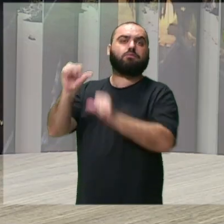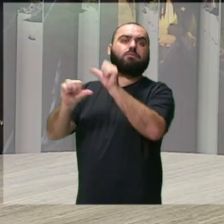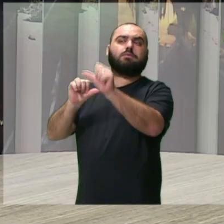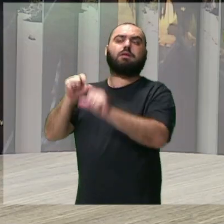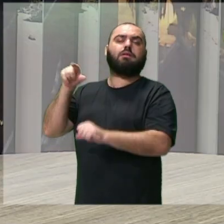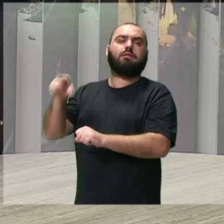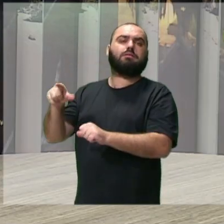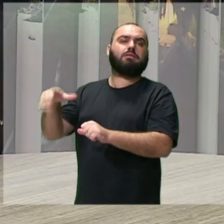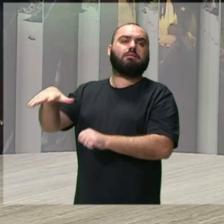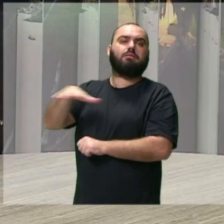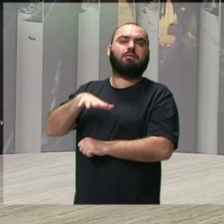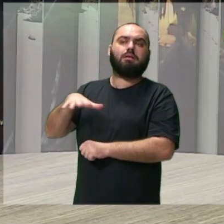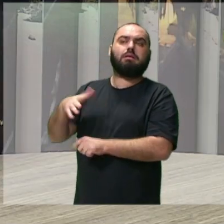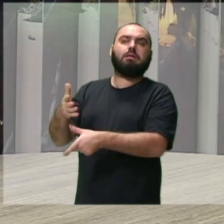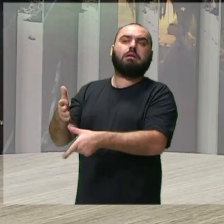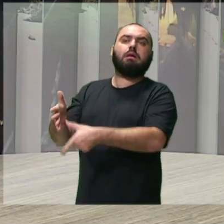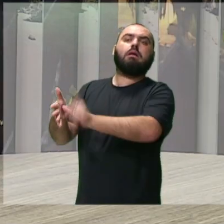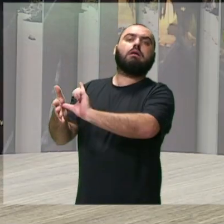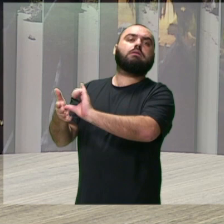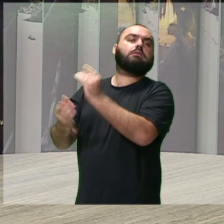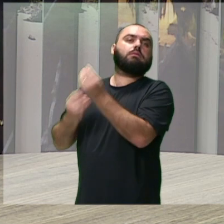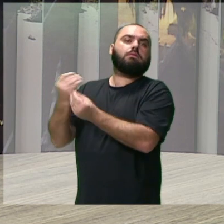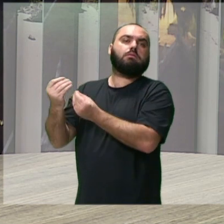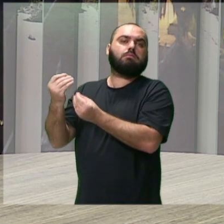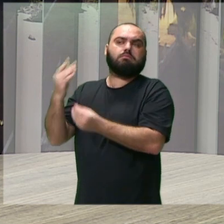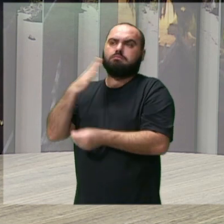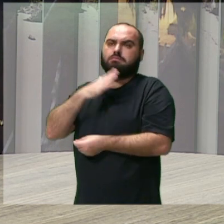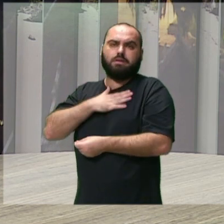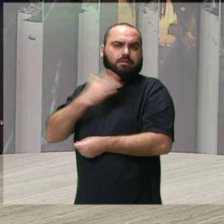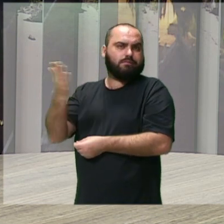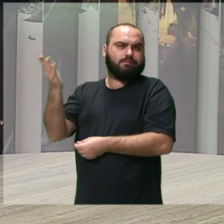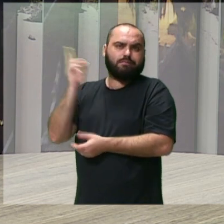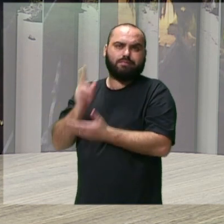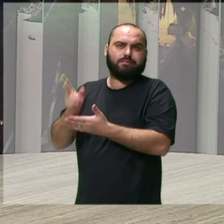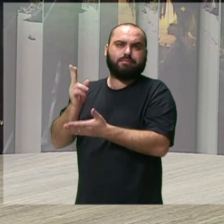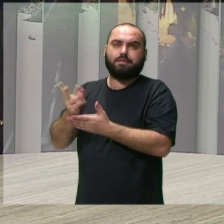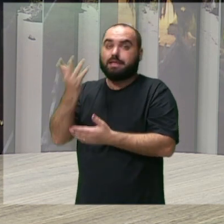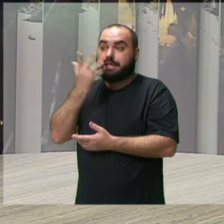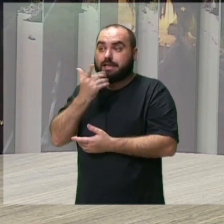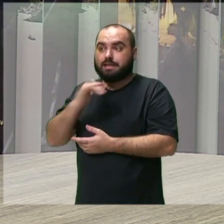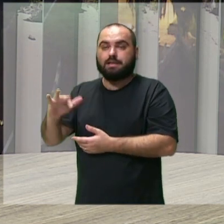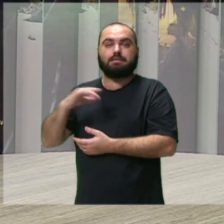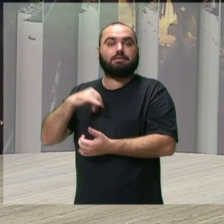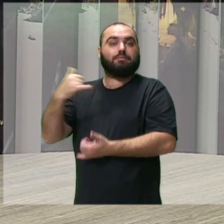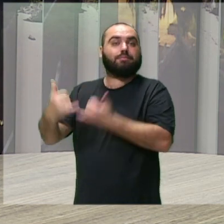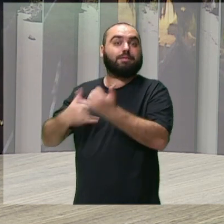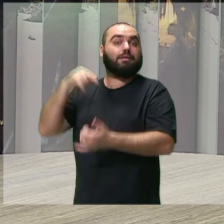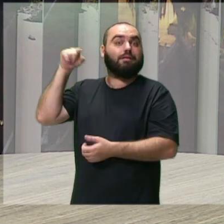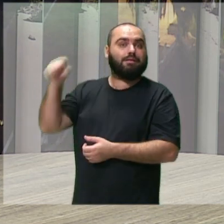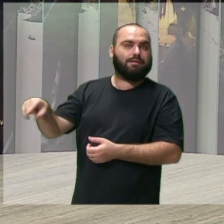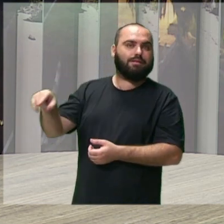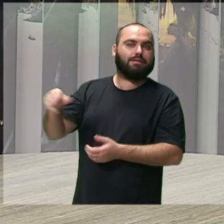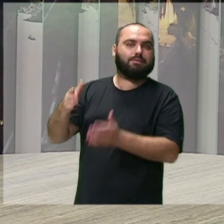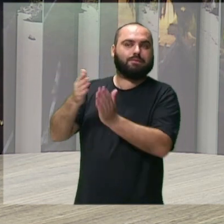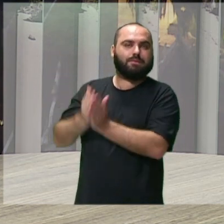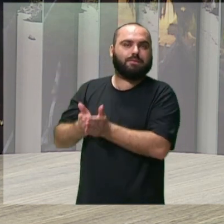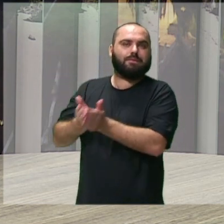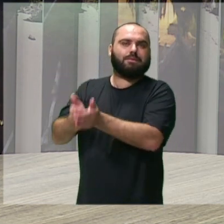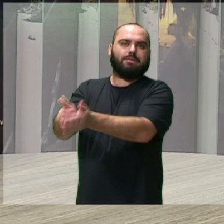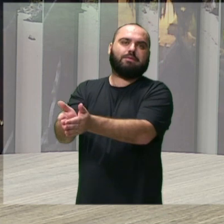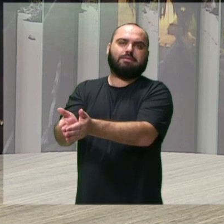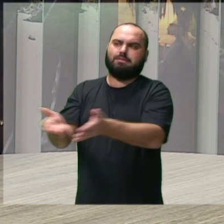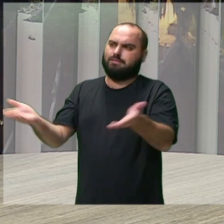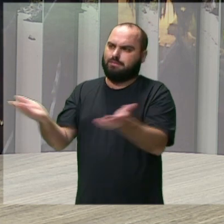sabe? Como é que era antes. Passei minha infância ali, então eu brincava ali com os barcos, era muito